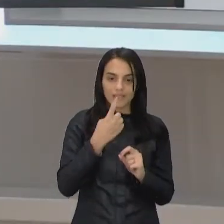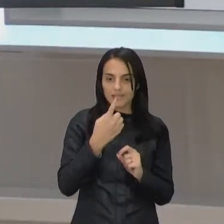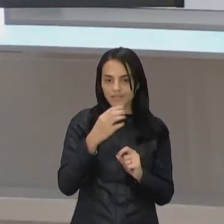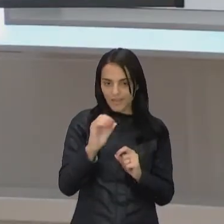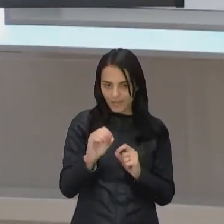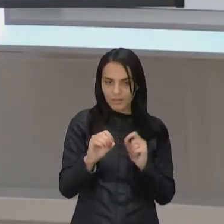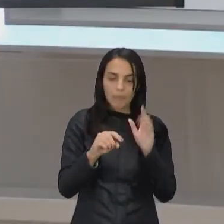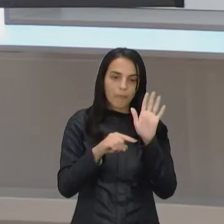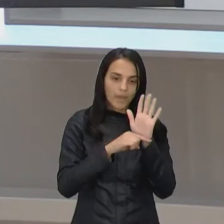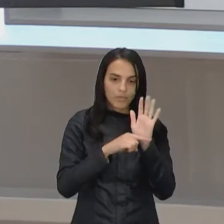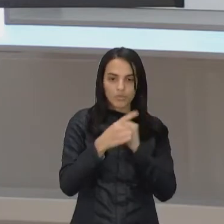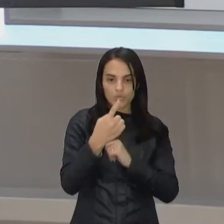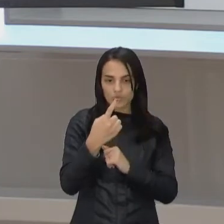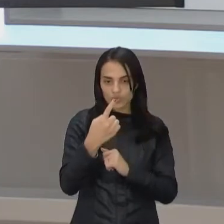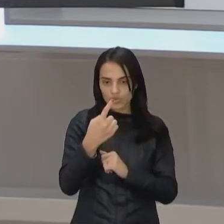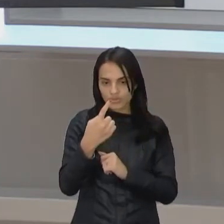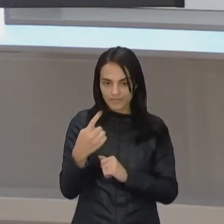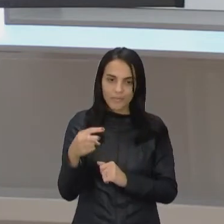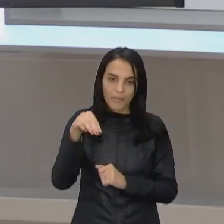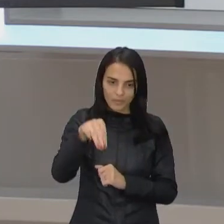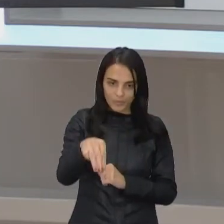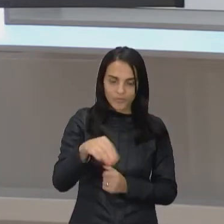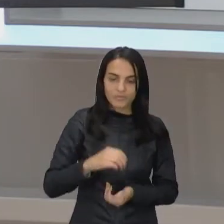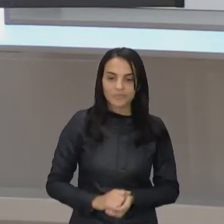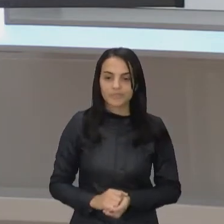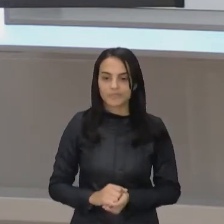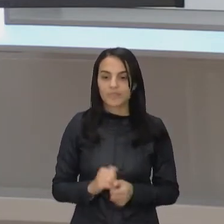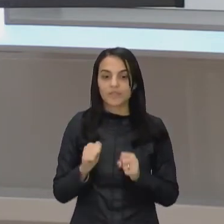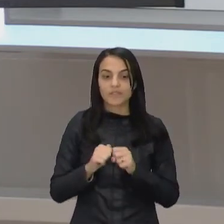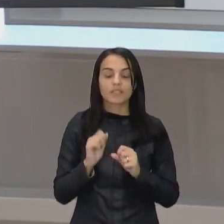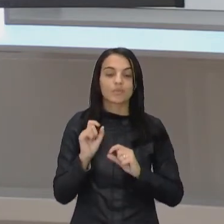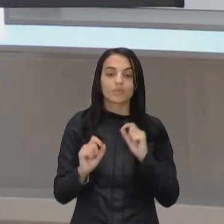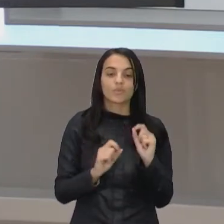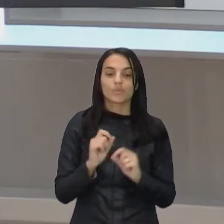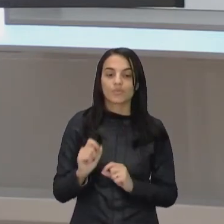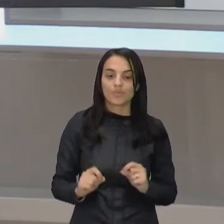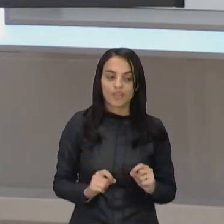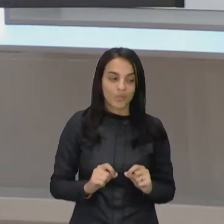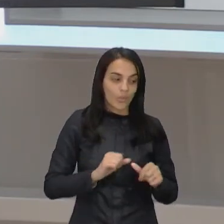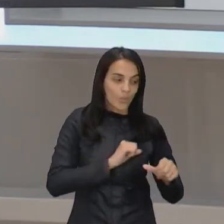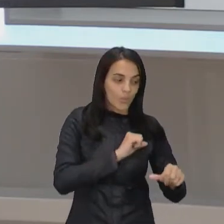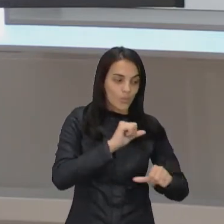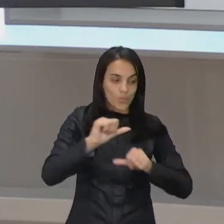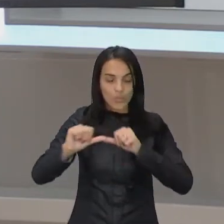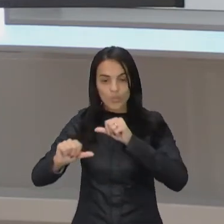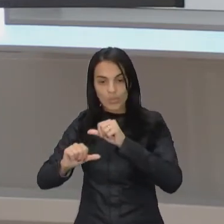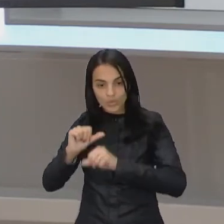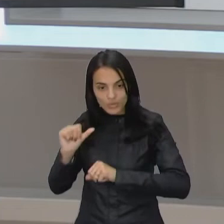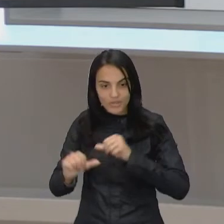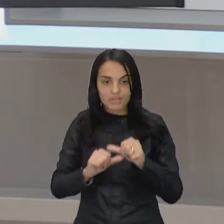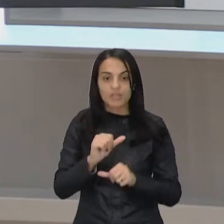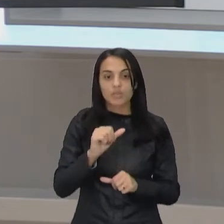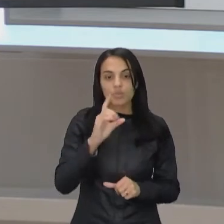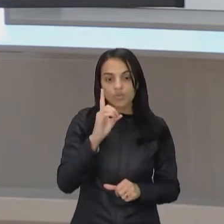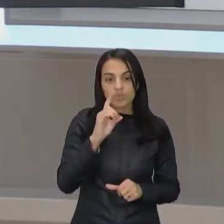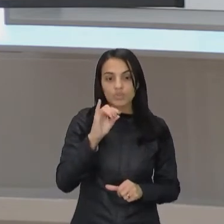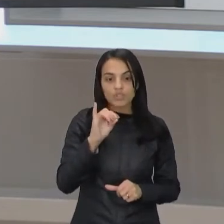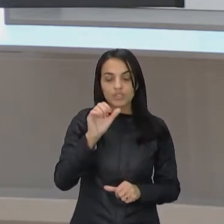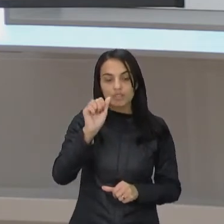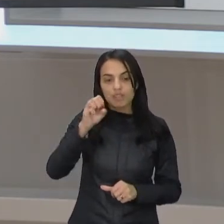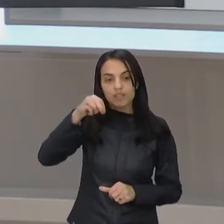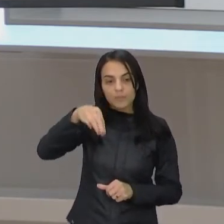1 metro. Mas aí eu estou fazendo o quê? Eu estou convertendo o diâmetro de